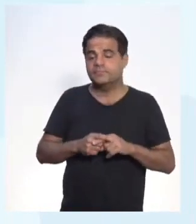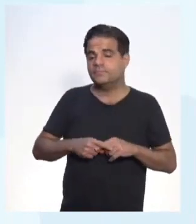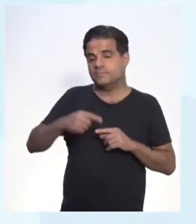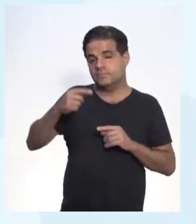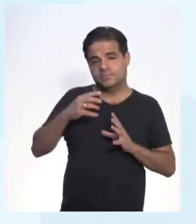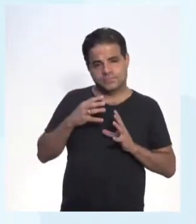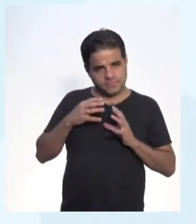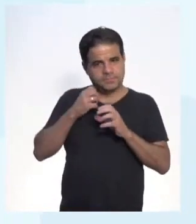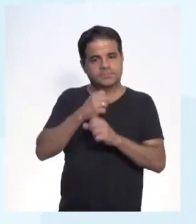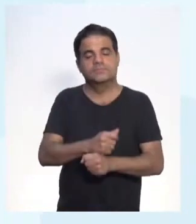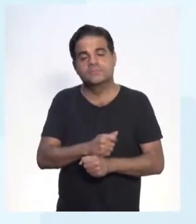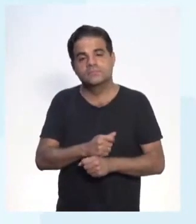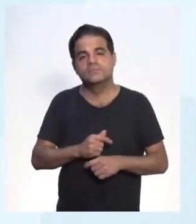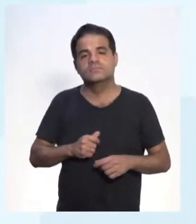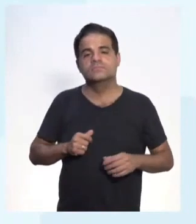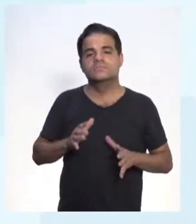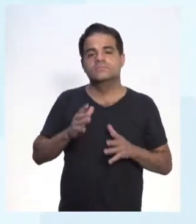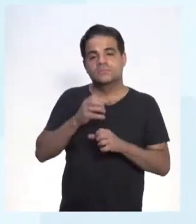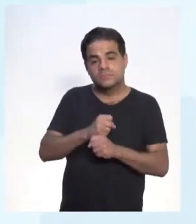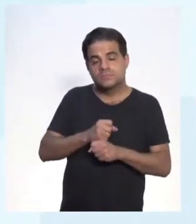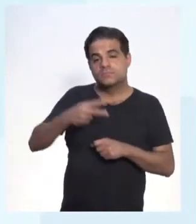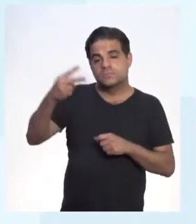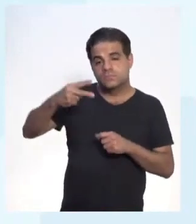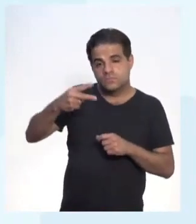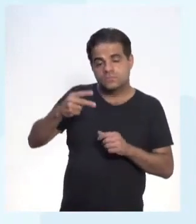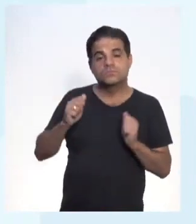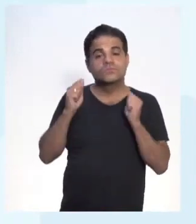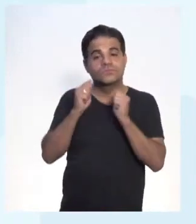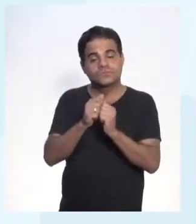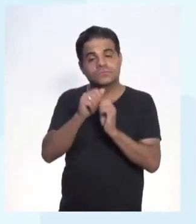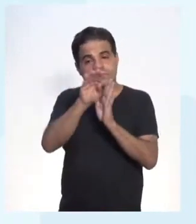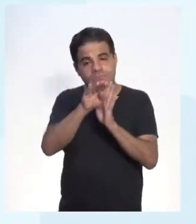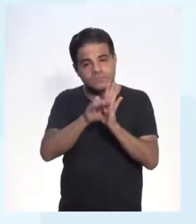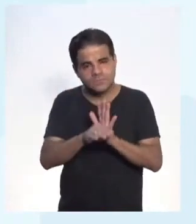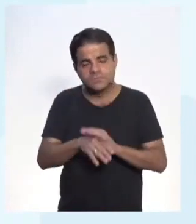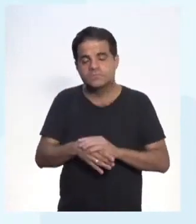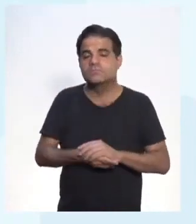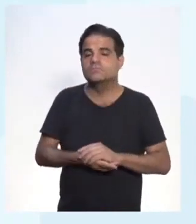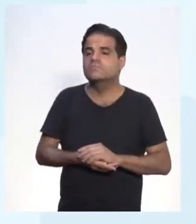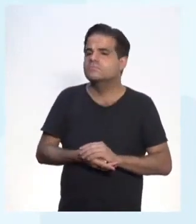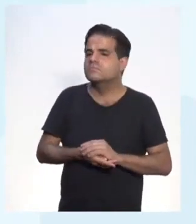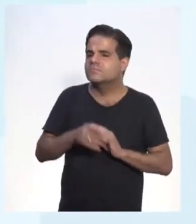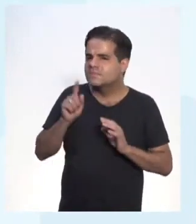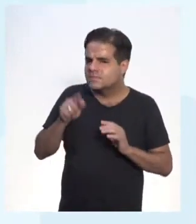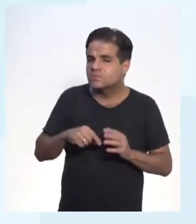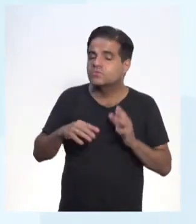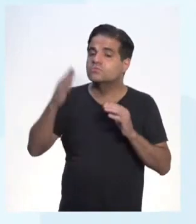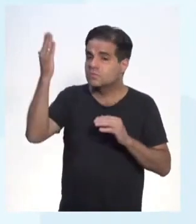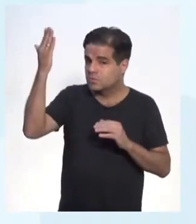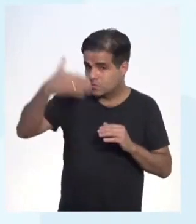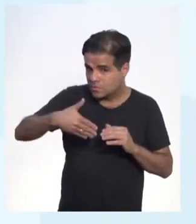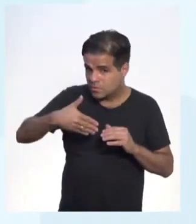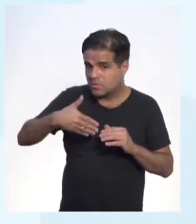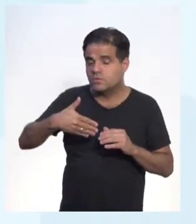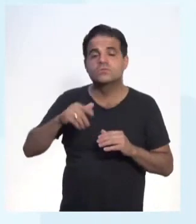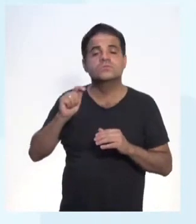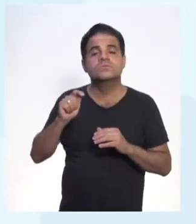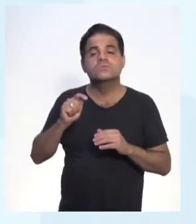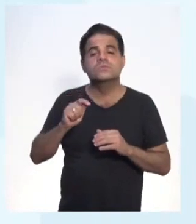pelo total de elementos do segundo conjunto. E isso é comprovado